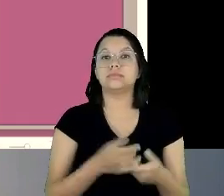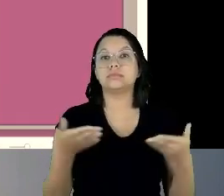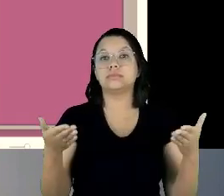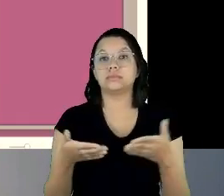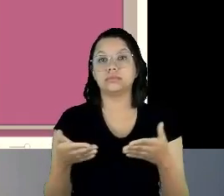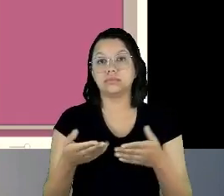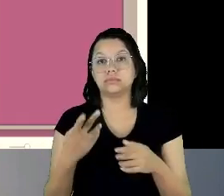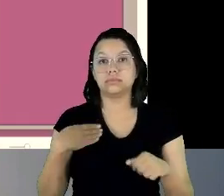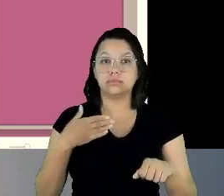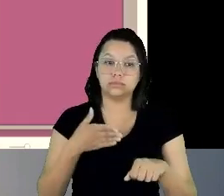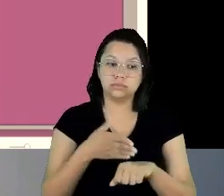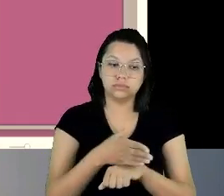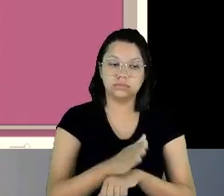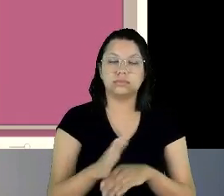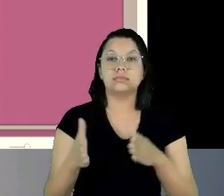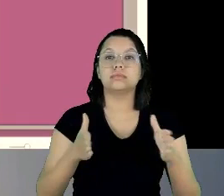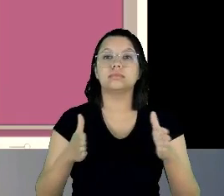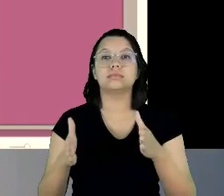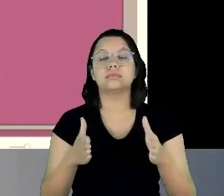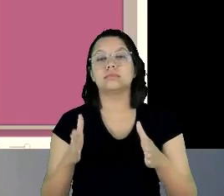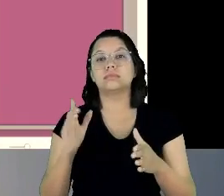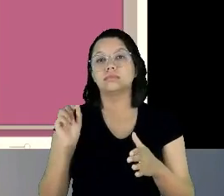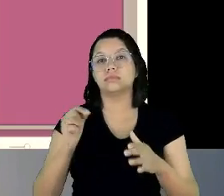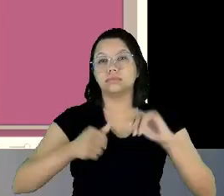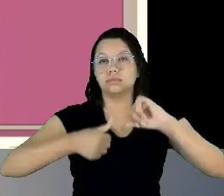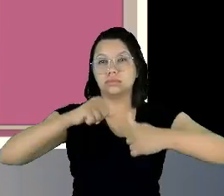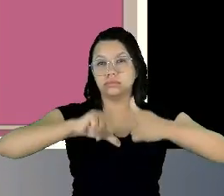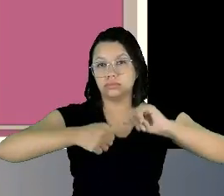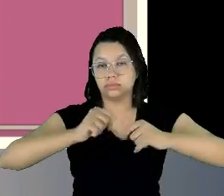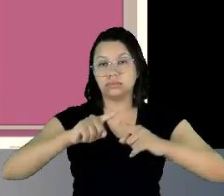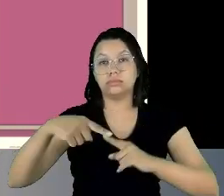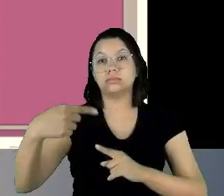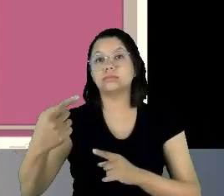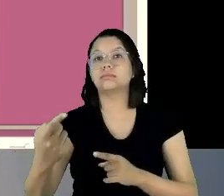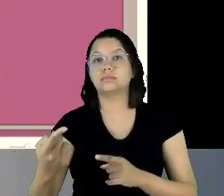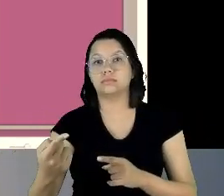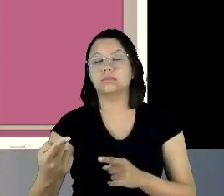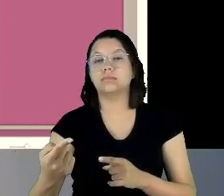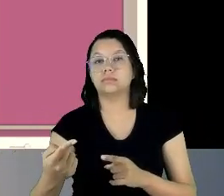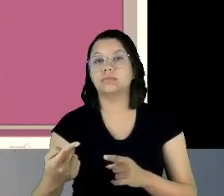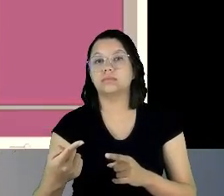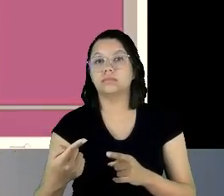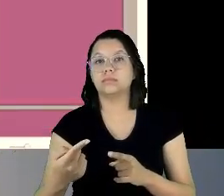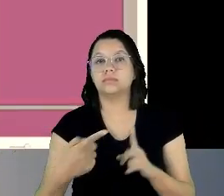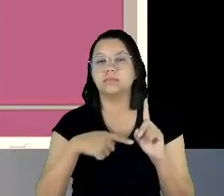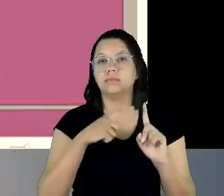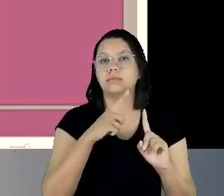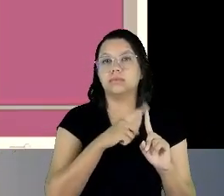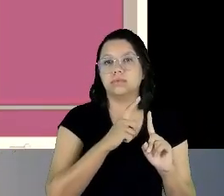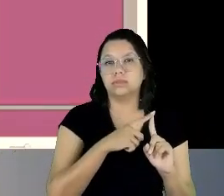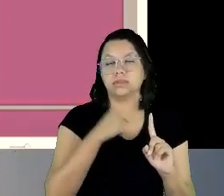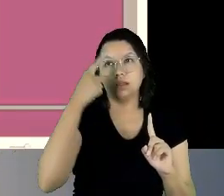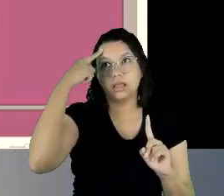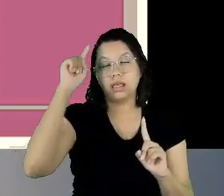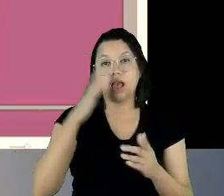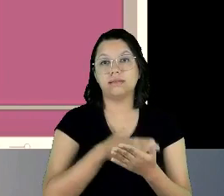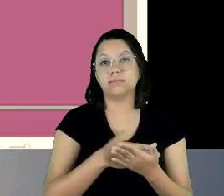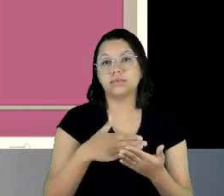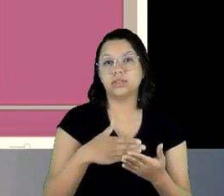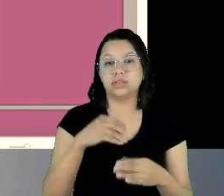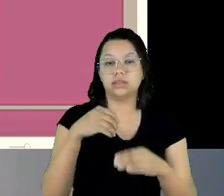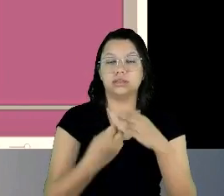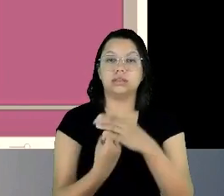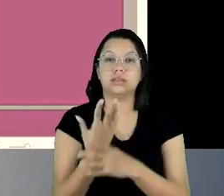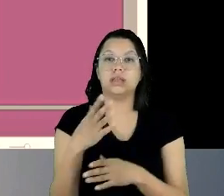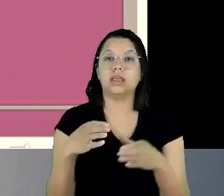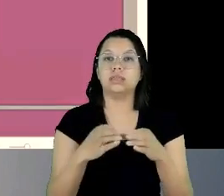agora a gente entrou numa fase, né, de avaliar depois um protótipo. Então, a partir da ideia que é criada dentro do grupo,